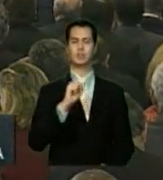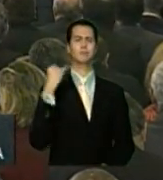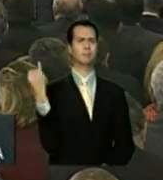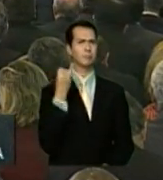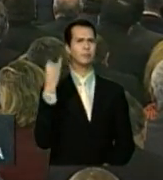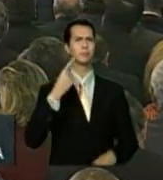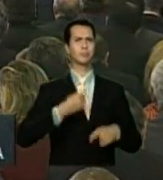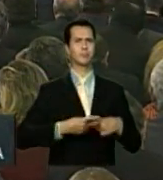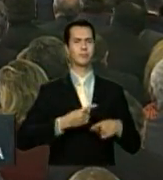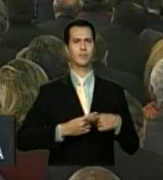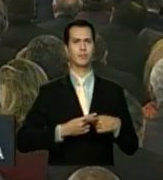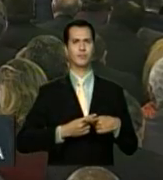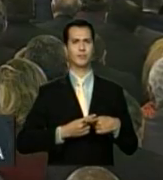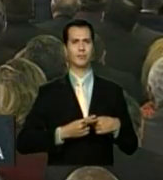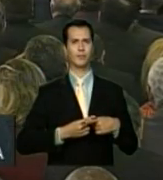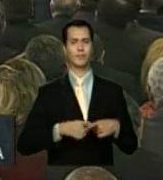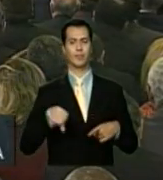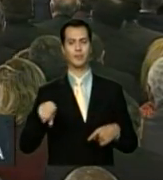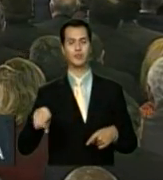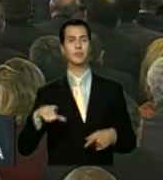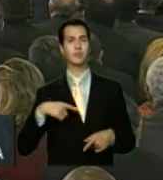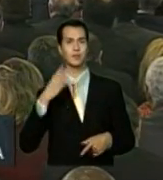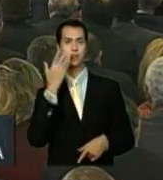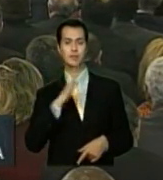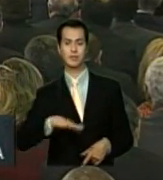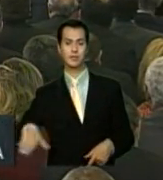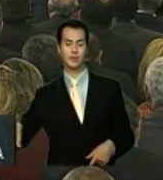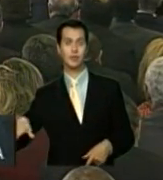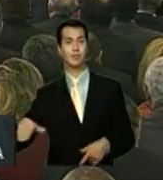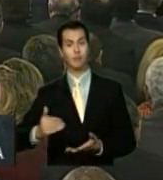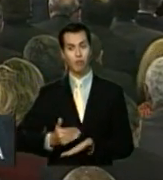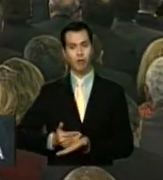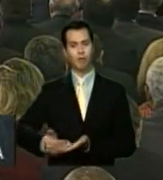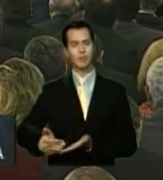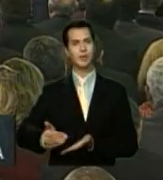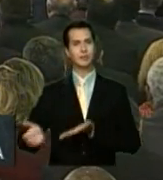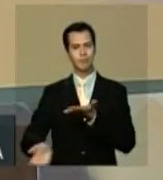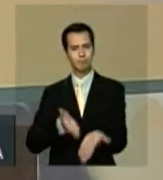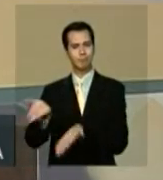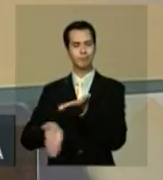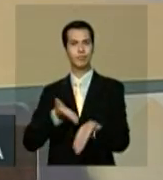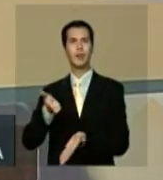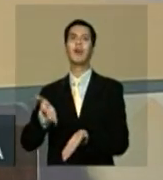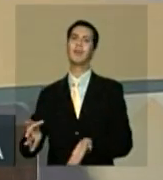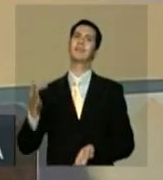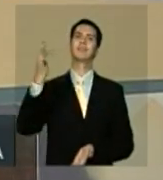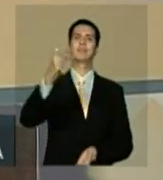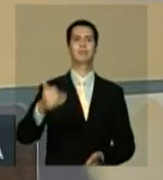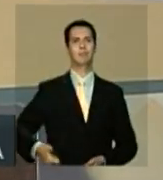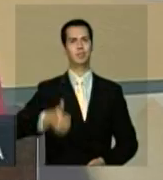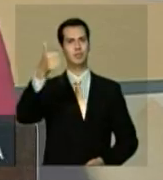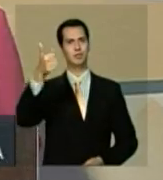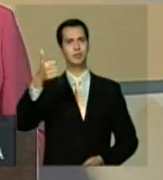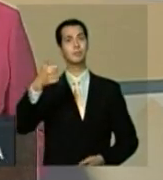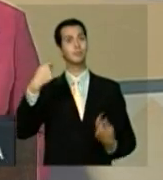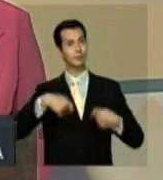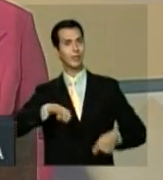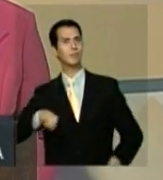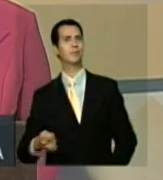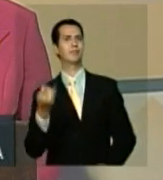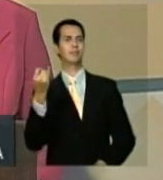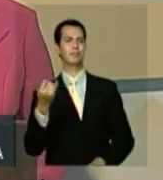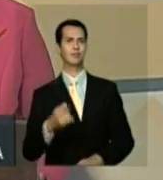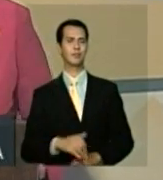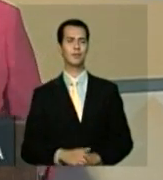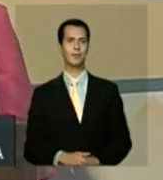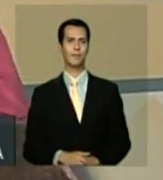Irreversível da primeira porta de acesso a uma vida melhor signica fortalecer o seu